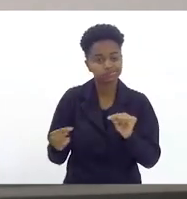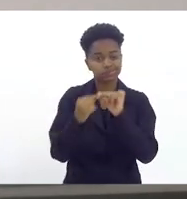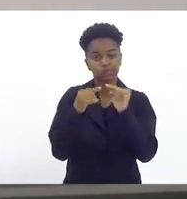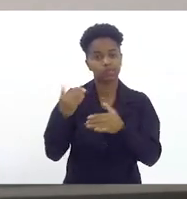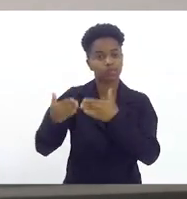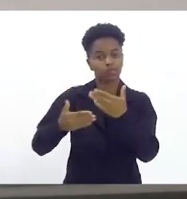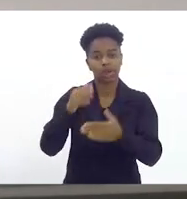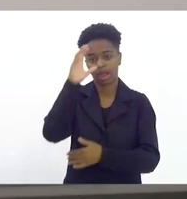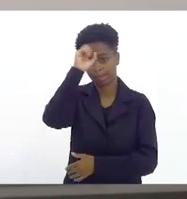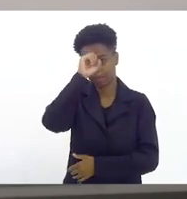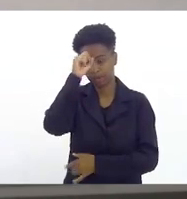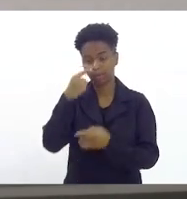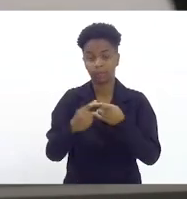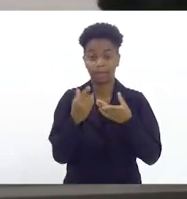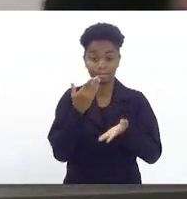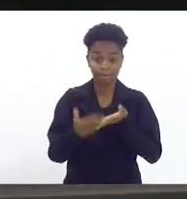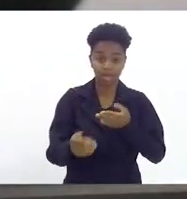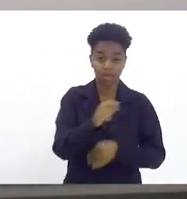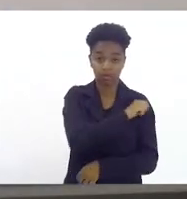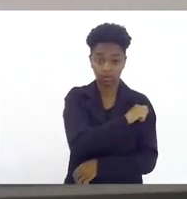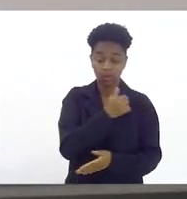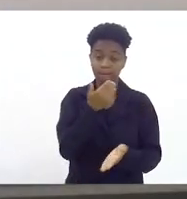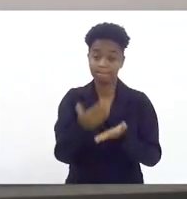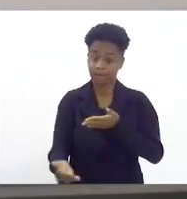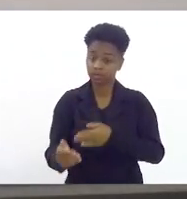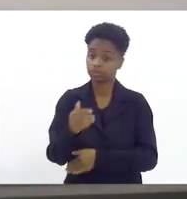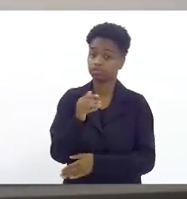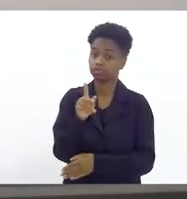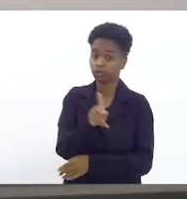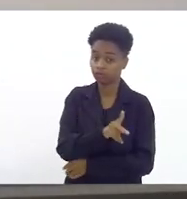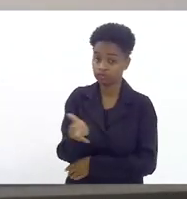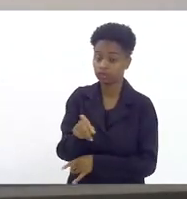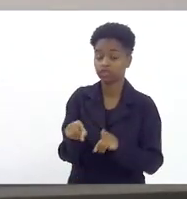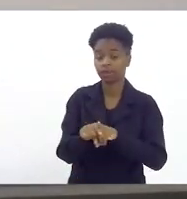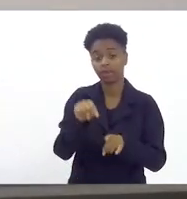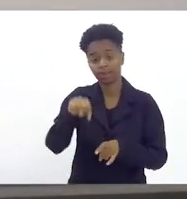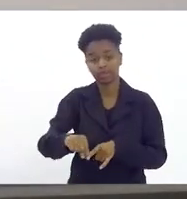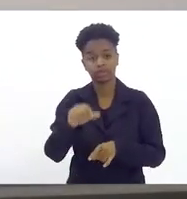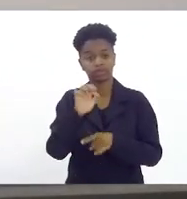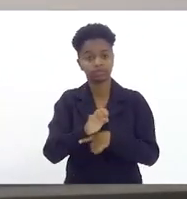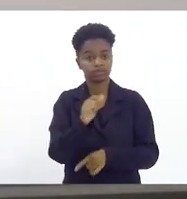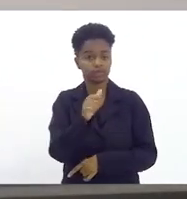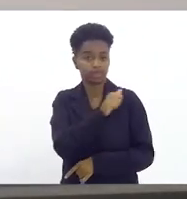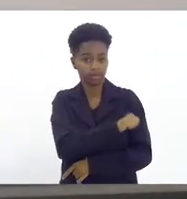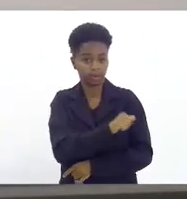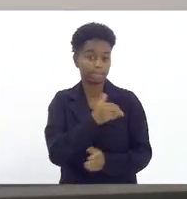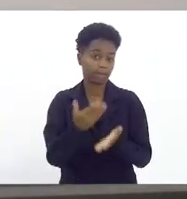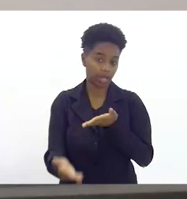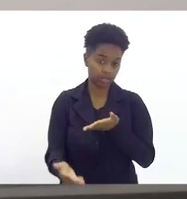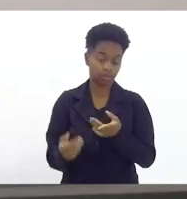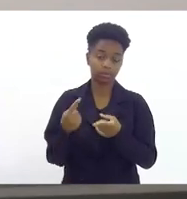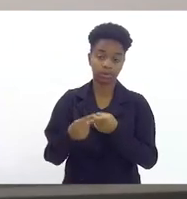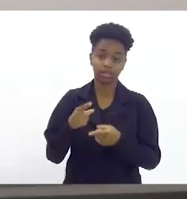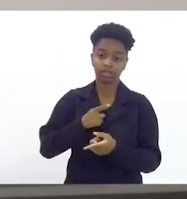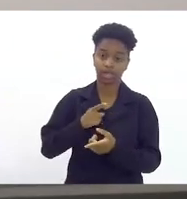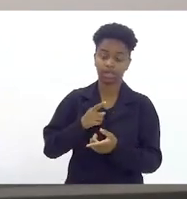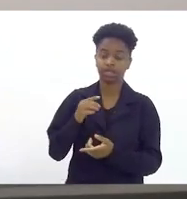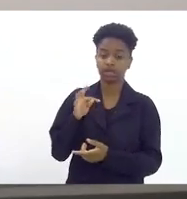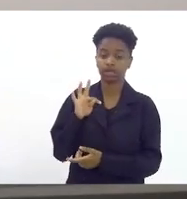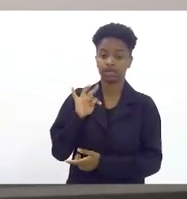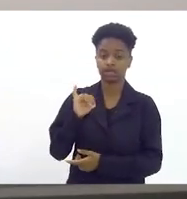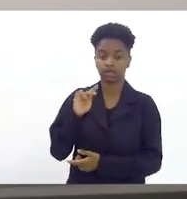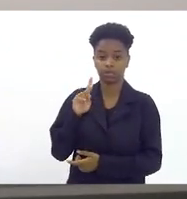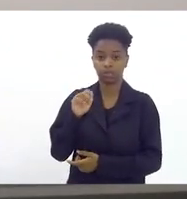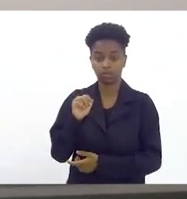aprendizado perde o aluno perde o professor e perde o Rio de Janeiro porque você tem aí questão de tributo que não é